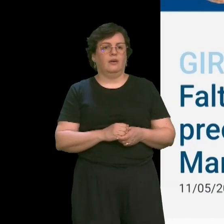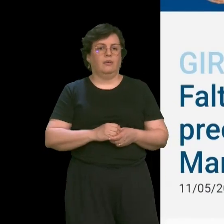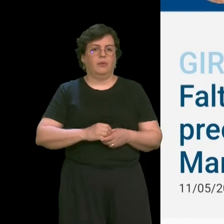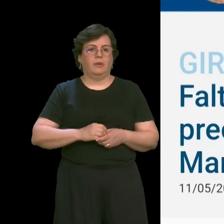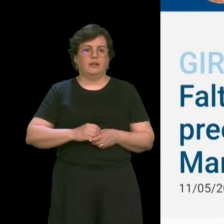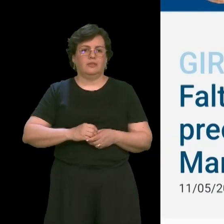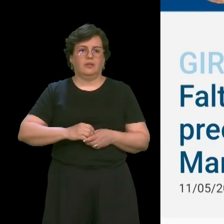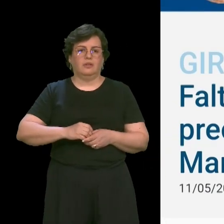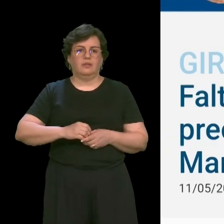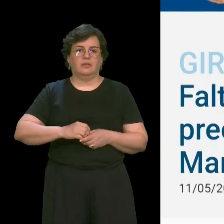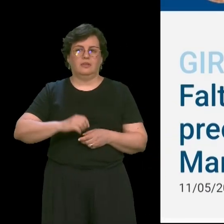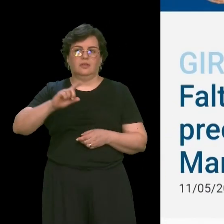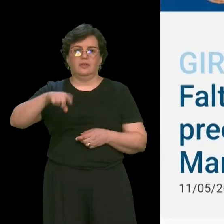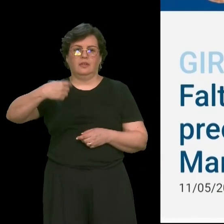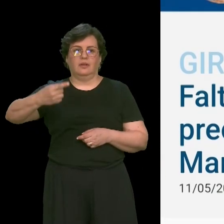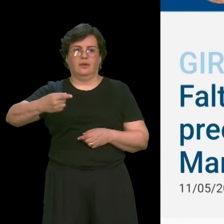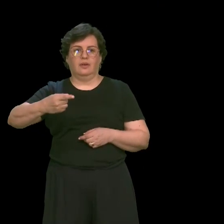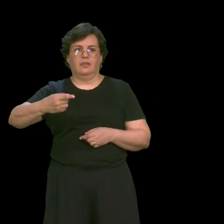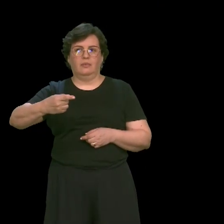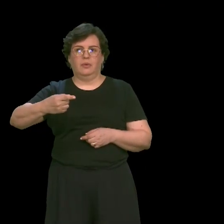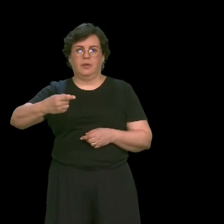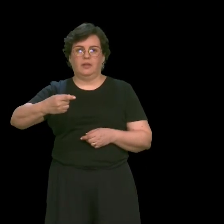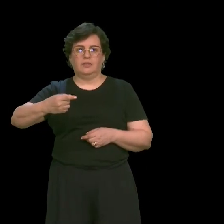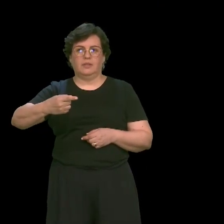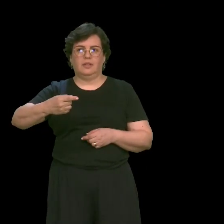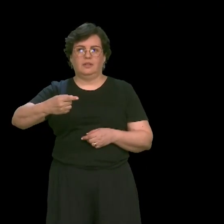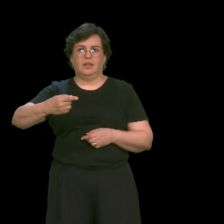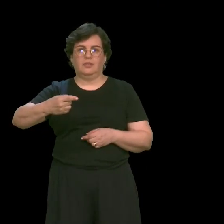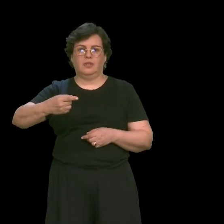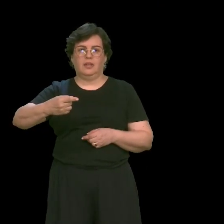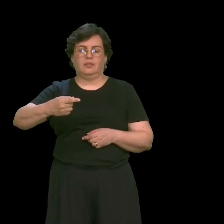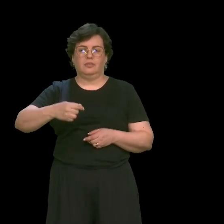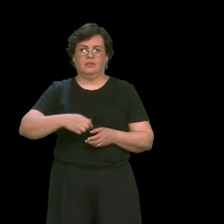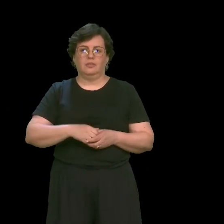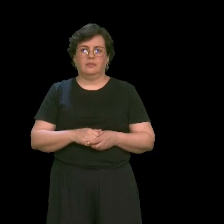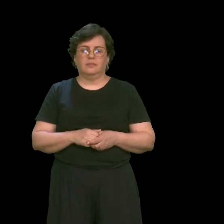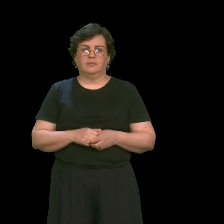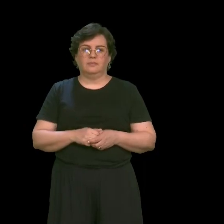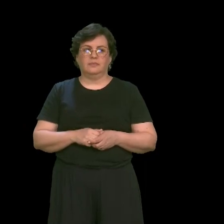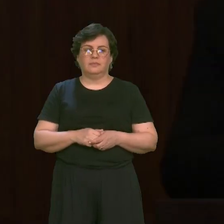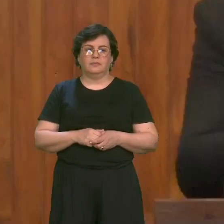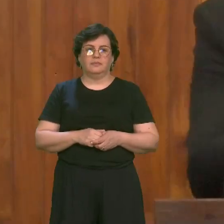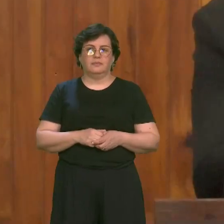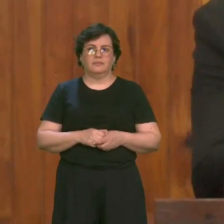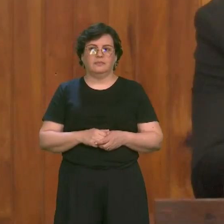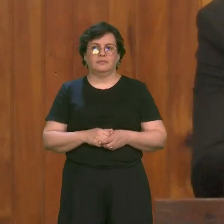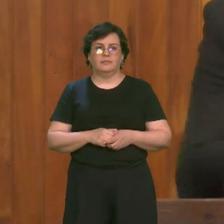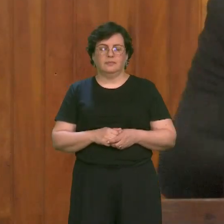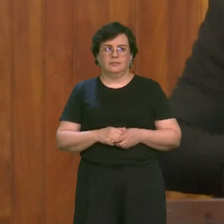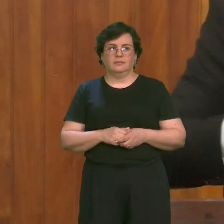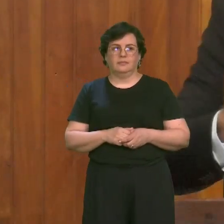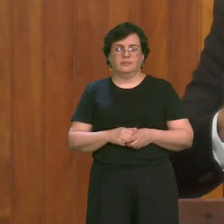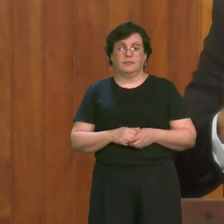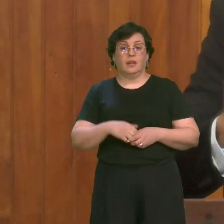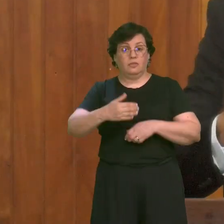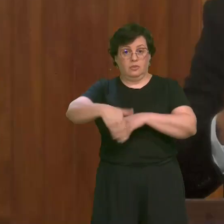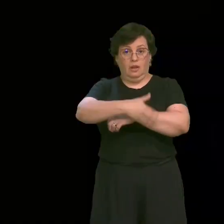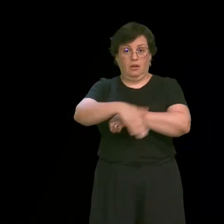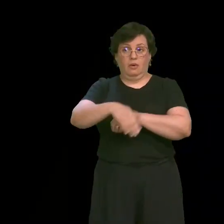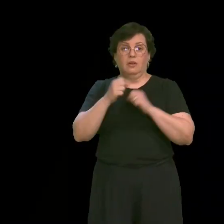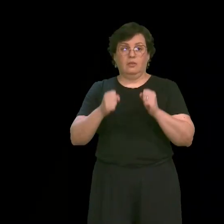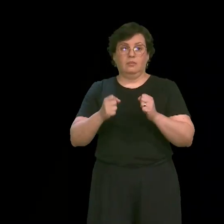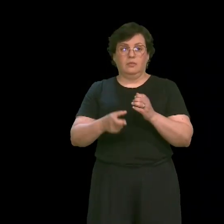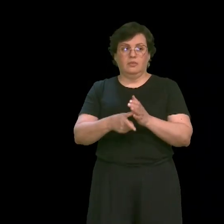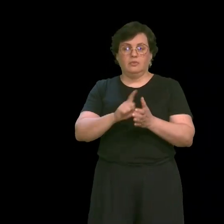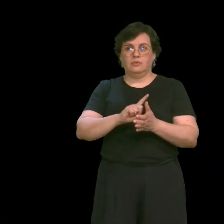por favor é a última só uma rua pode